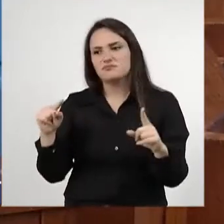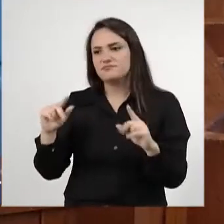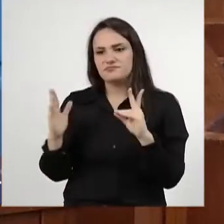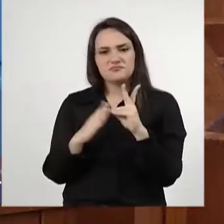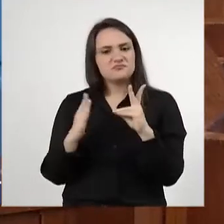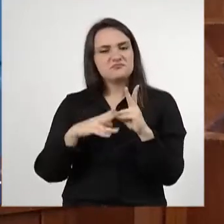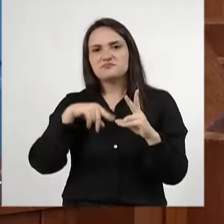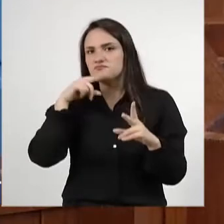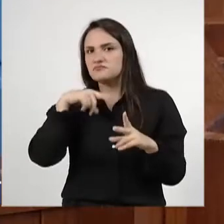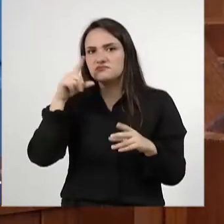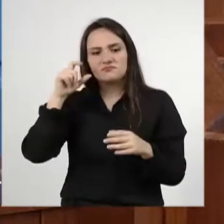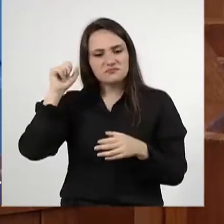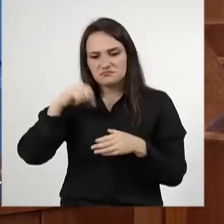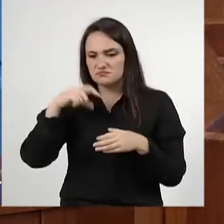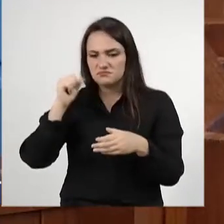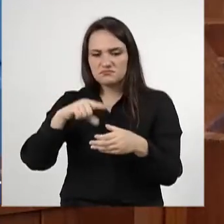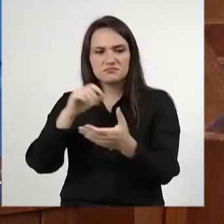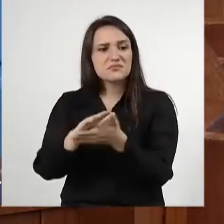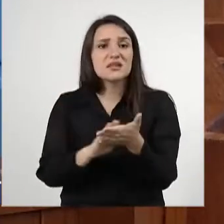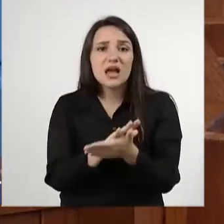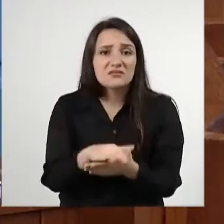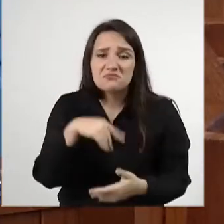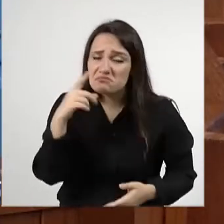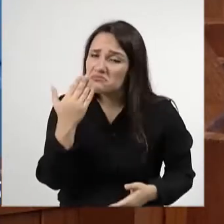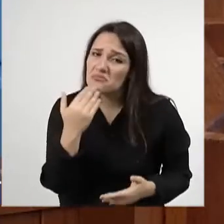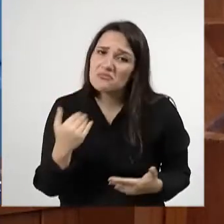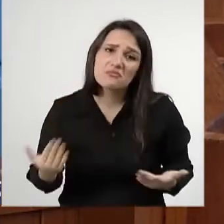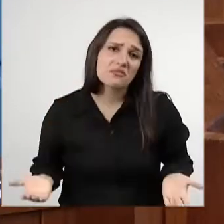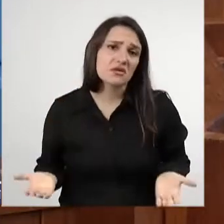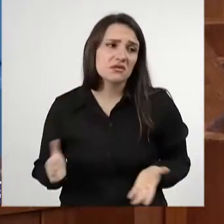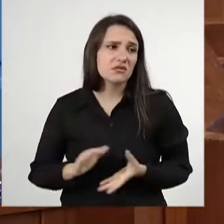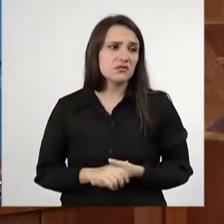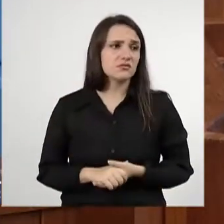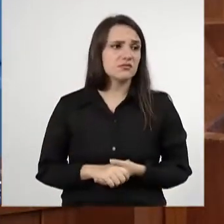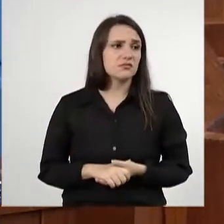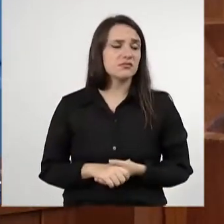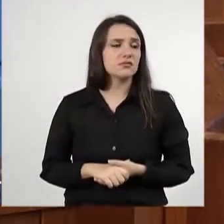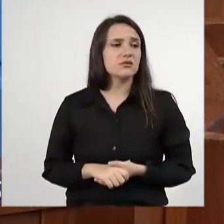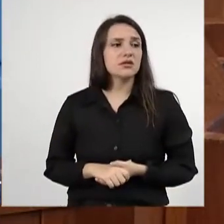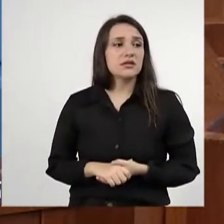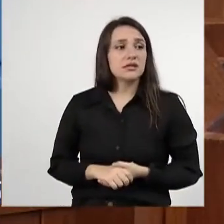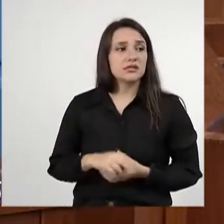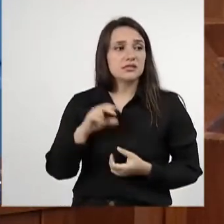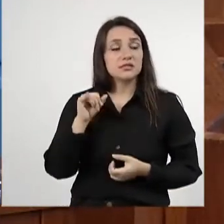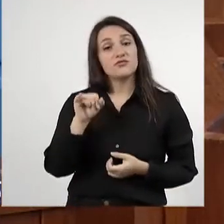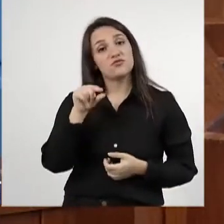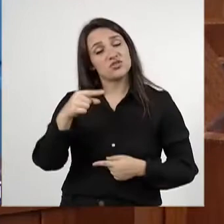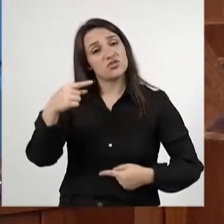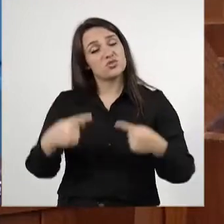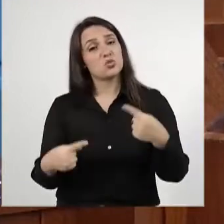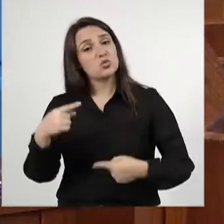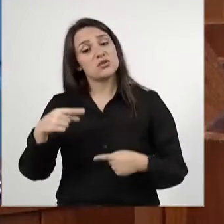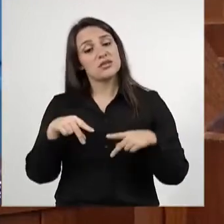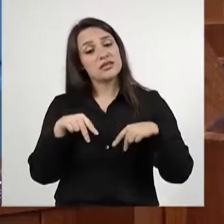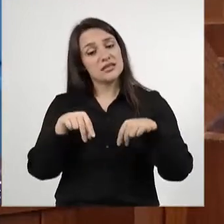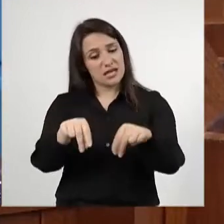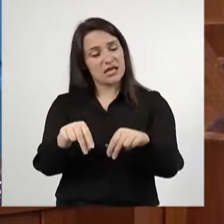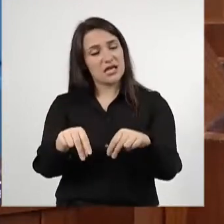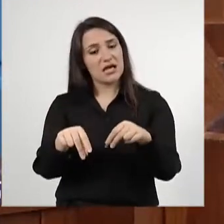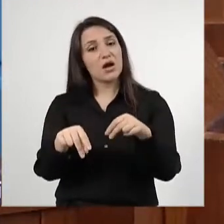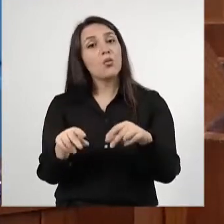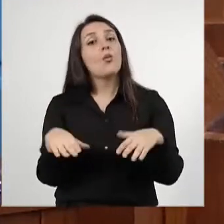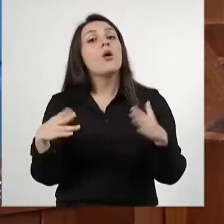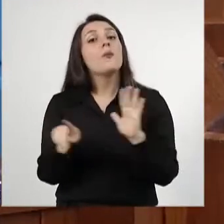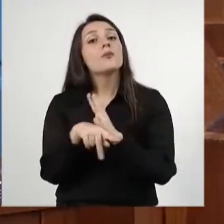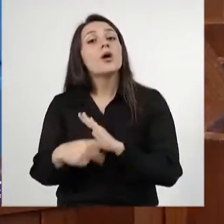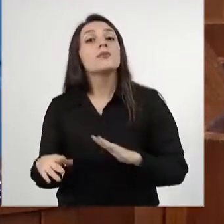comer. Então, quando Vossa Excelência vem aqui discutir terra, teria que discutir a terra,